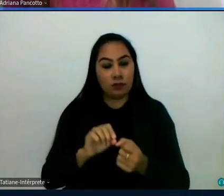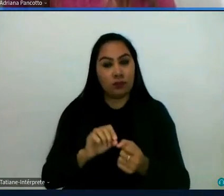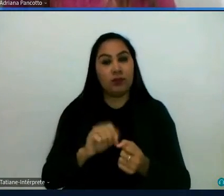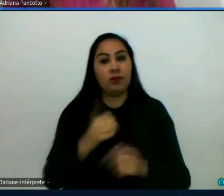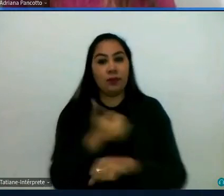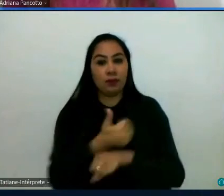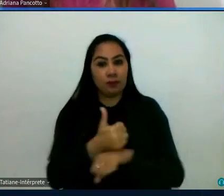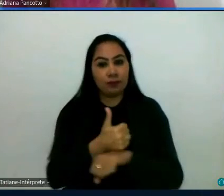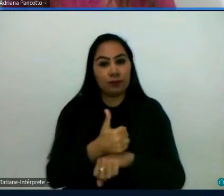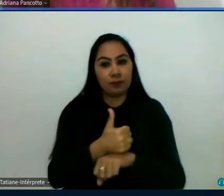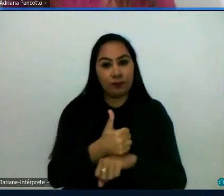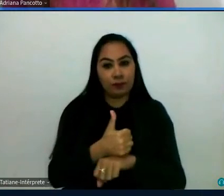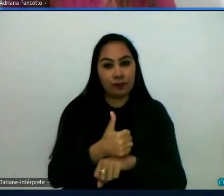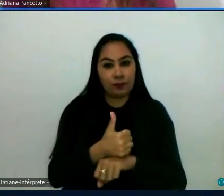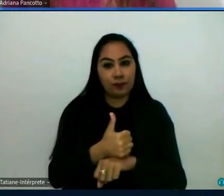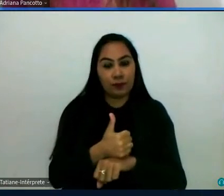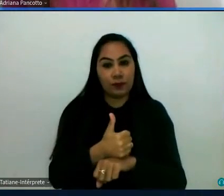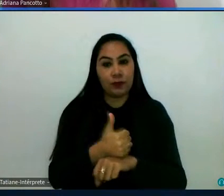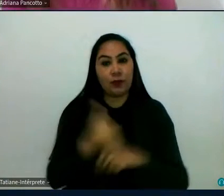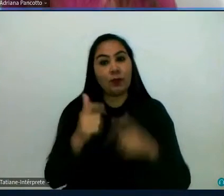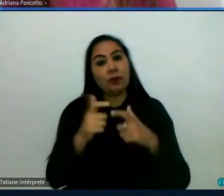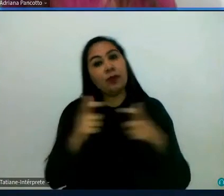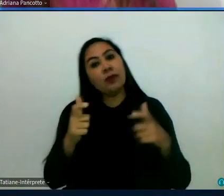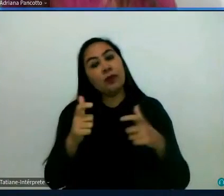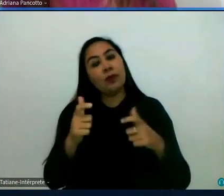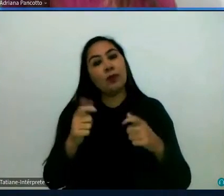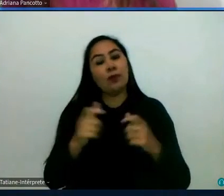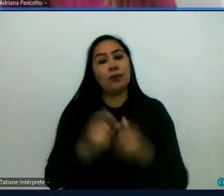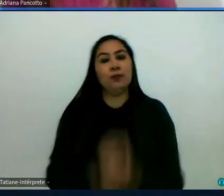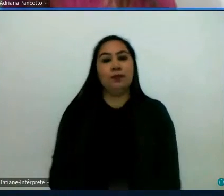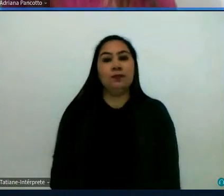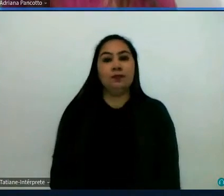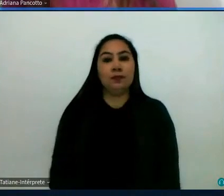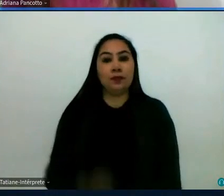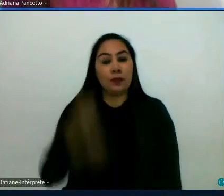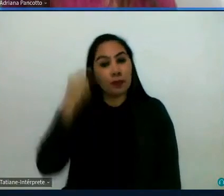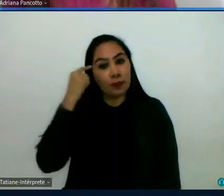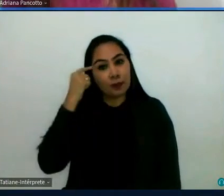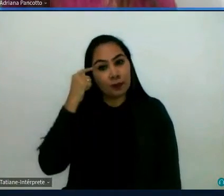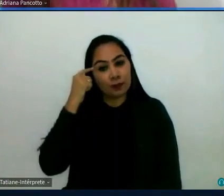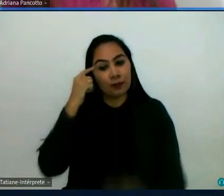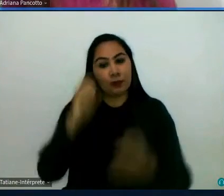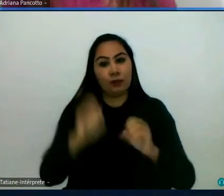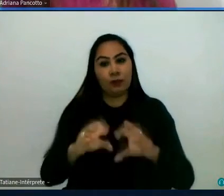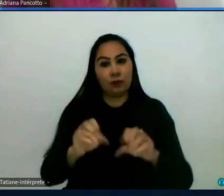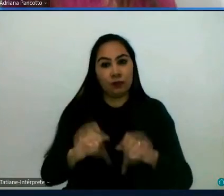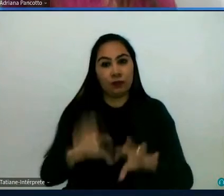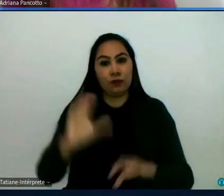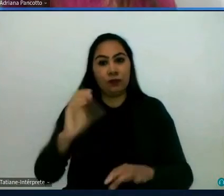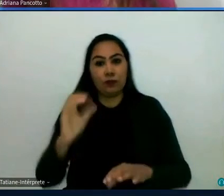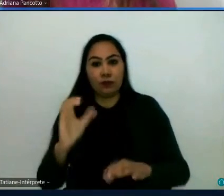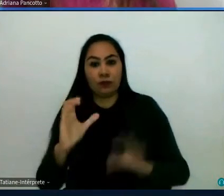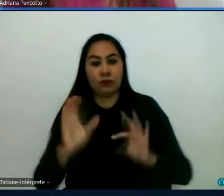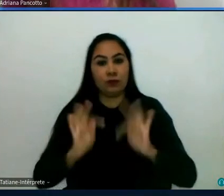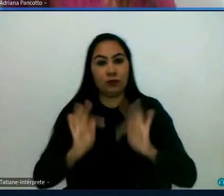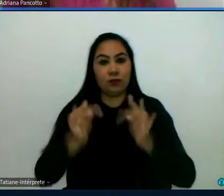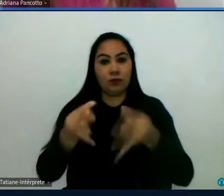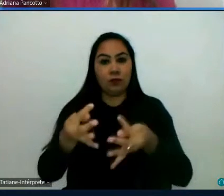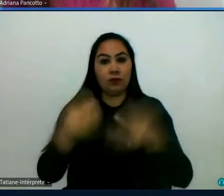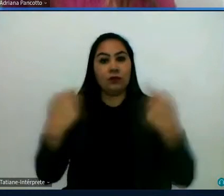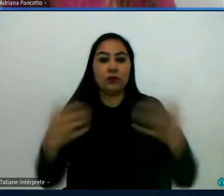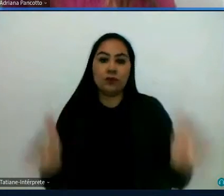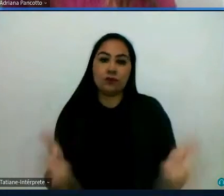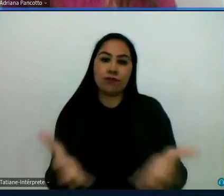profissional, para algo maior. Então, assim, penso que a educação, a ciência e a tecnologia, elas precisam promover